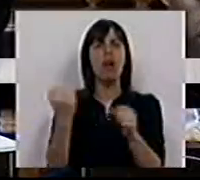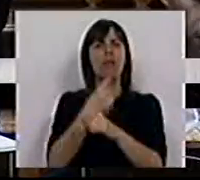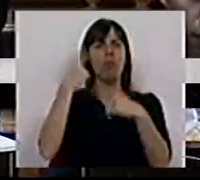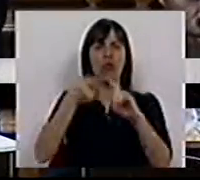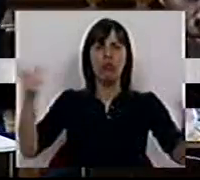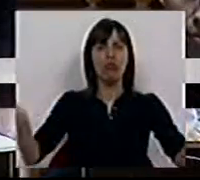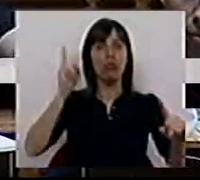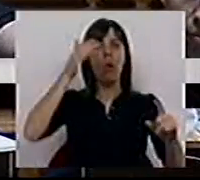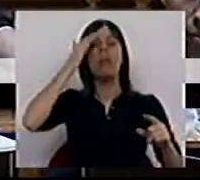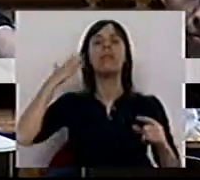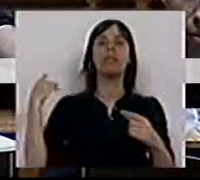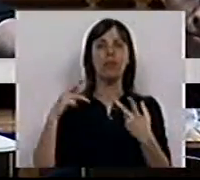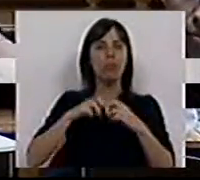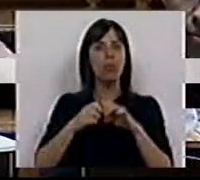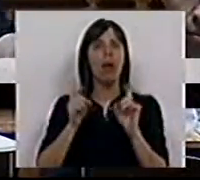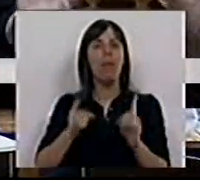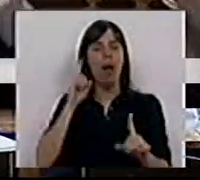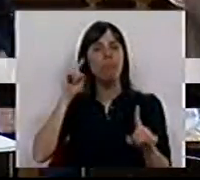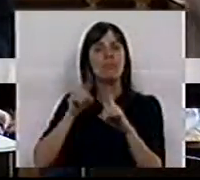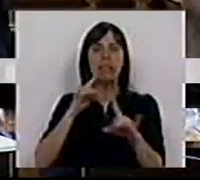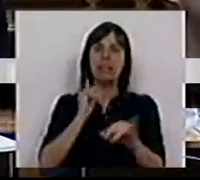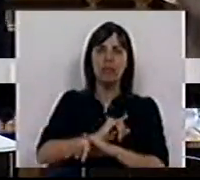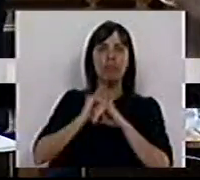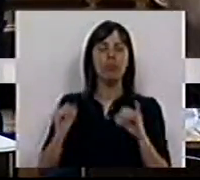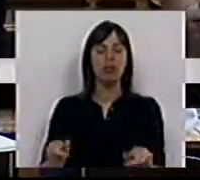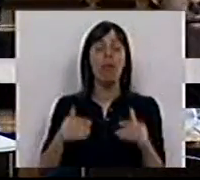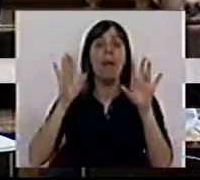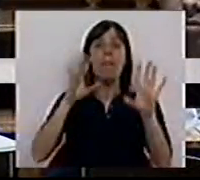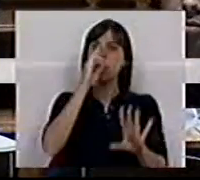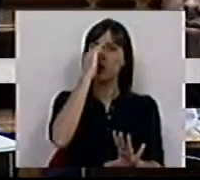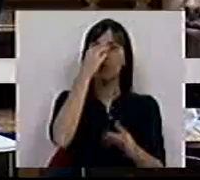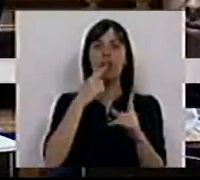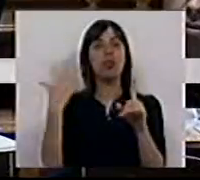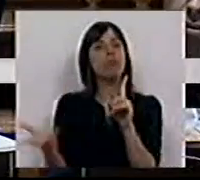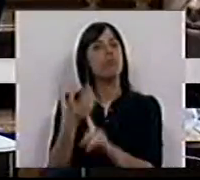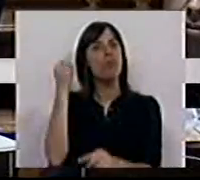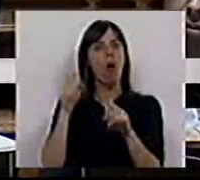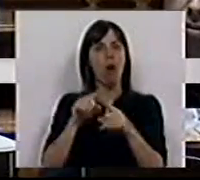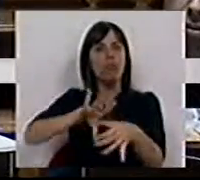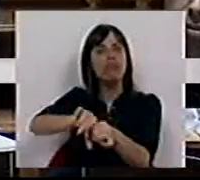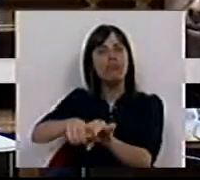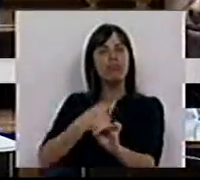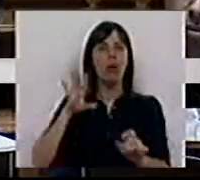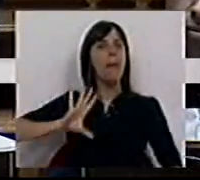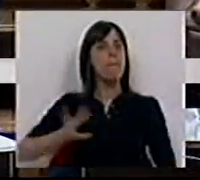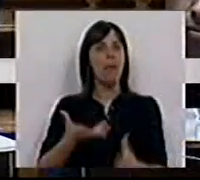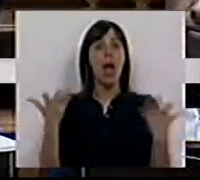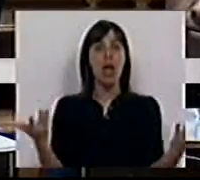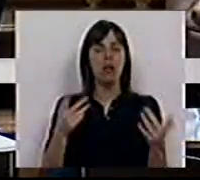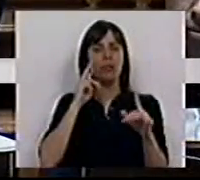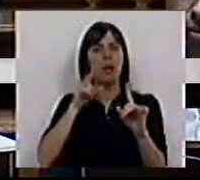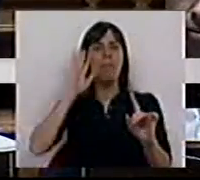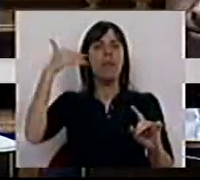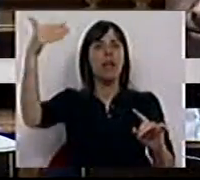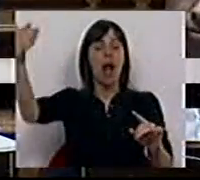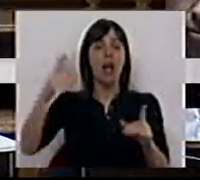serviços públicos. E este é o problema. As metas são impossíveis, mas o esforço para lá chegar destrói o país. É uma